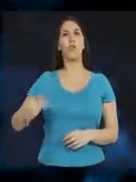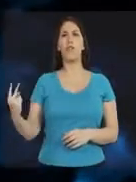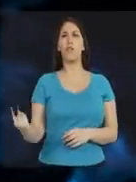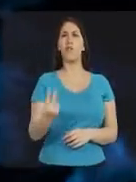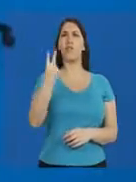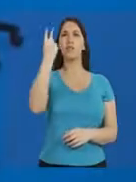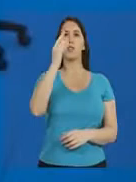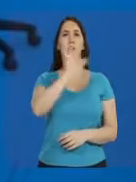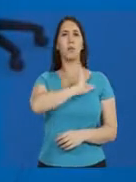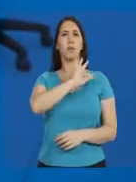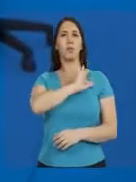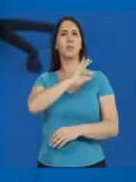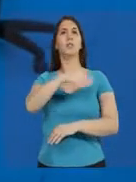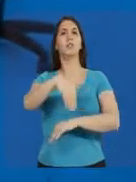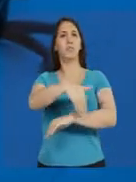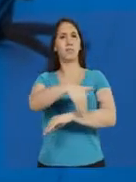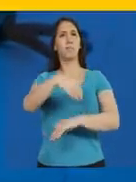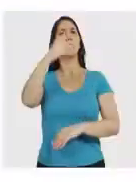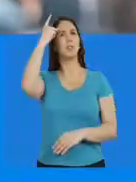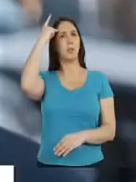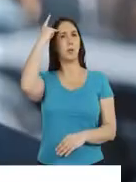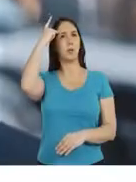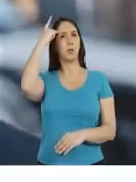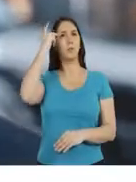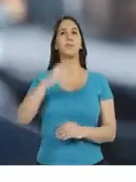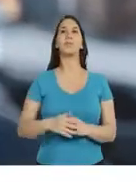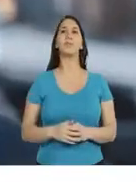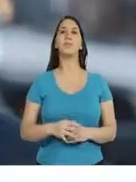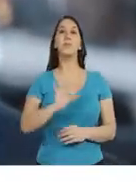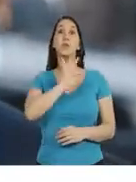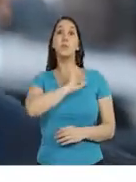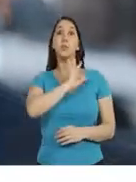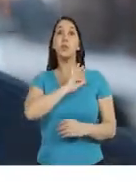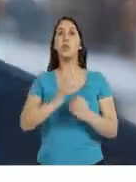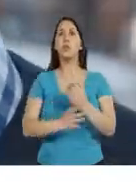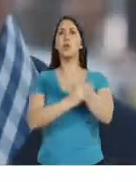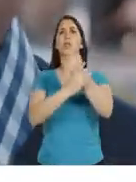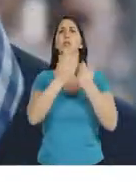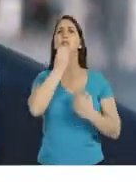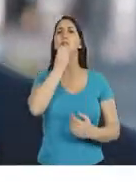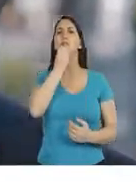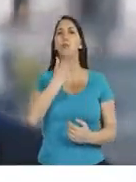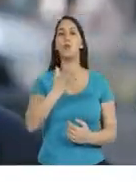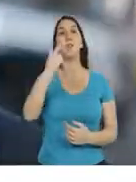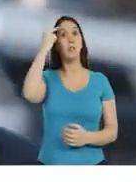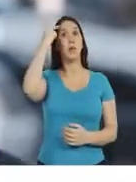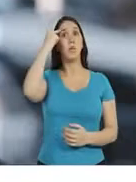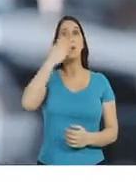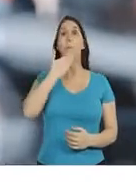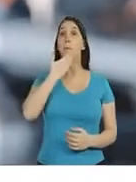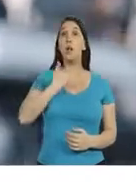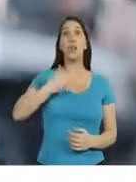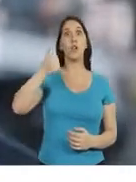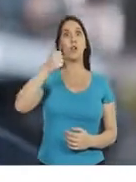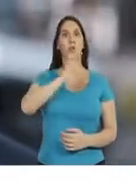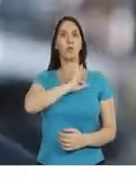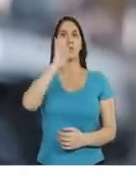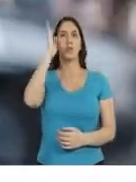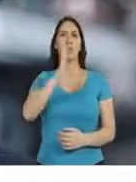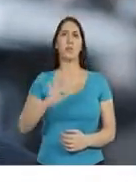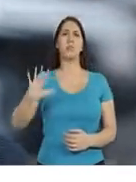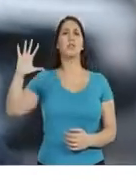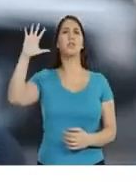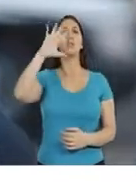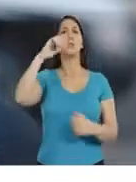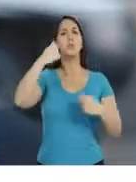vai valorizar a Polícia de São Paulo. Segurança começa com uma boa polícia. E aqui no estado de São Paulo, nós temos a melhor polícia do